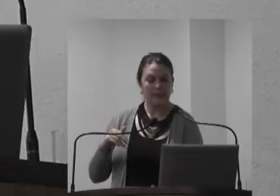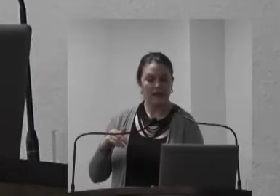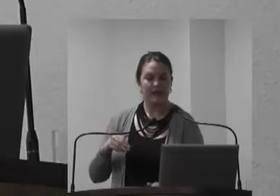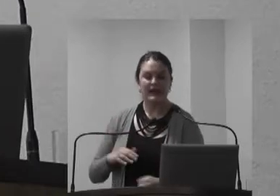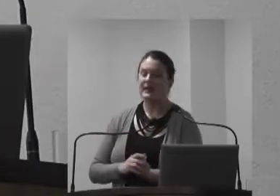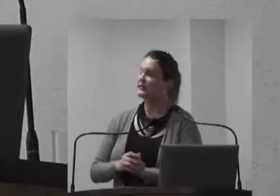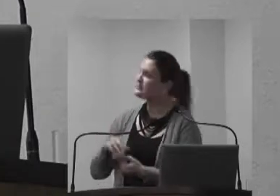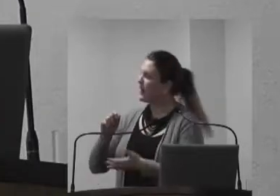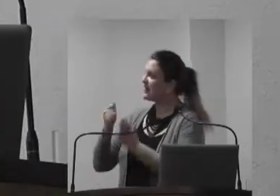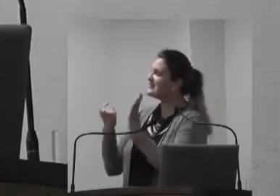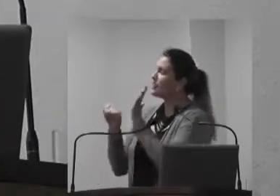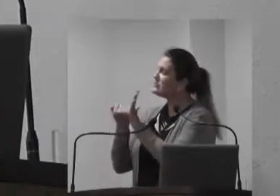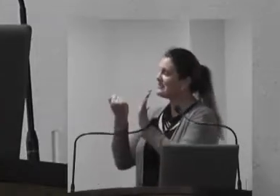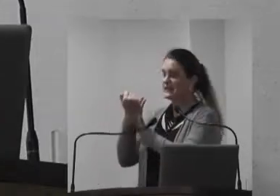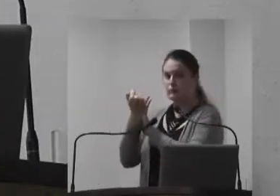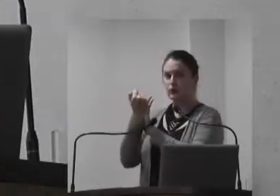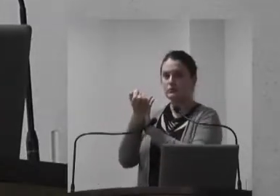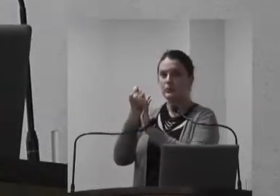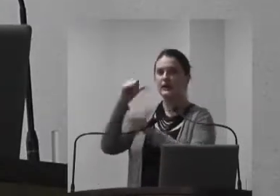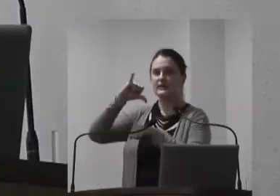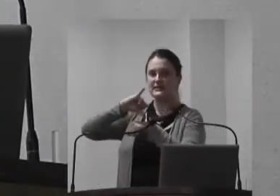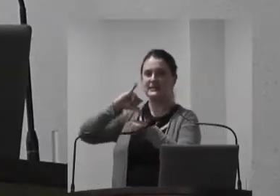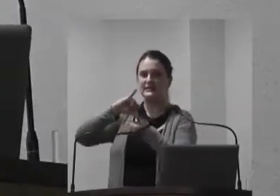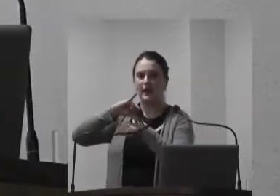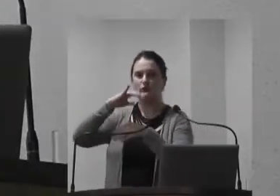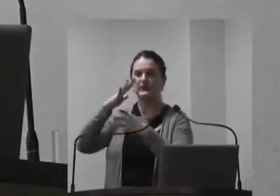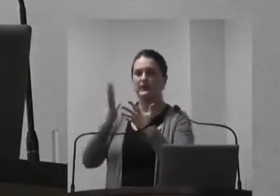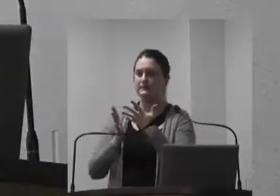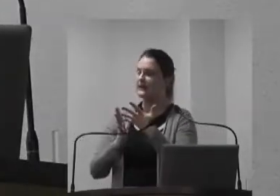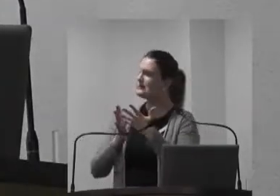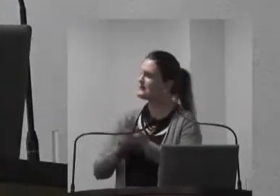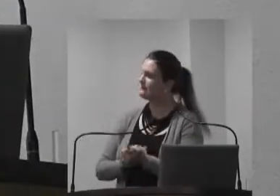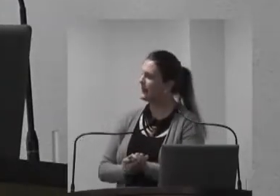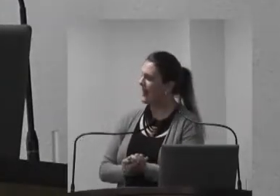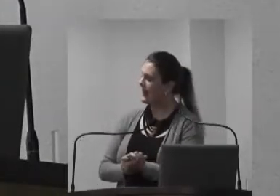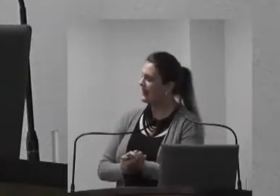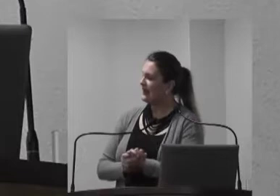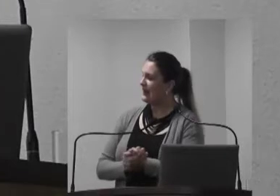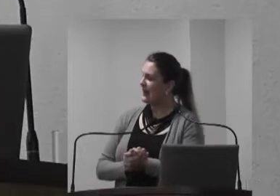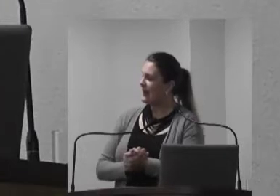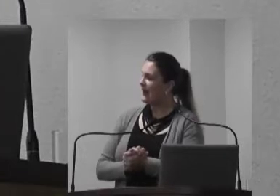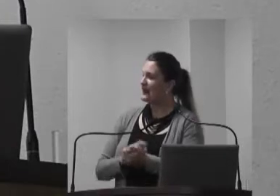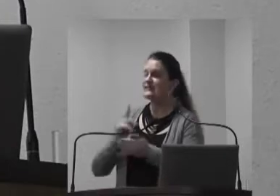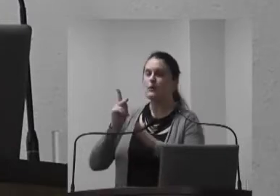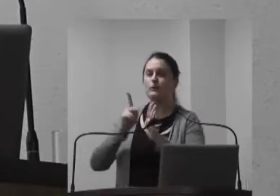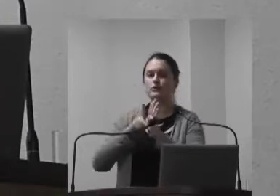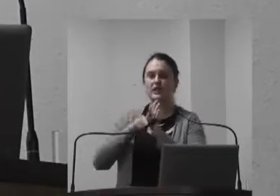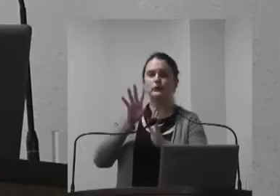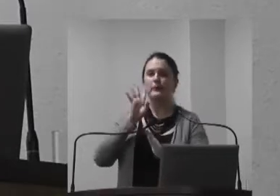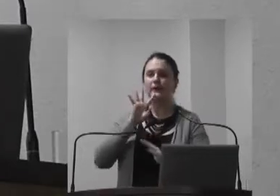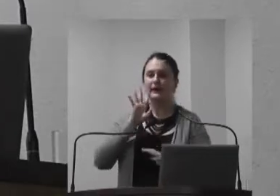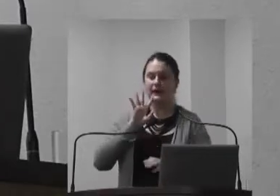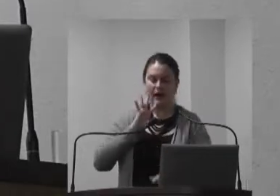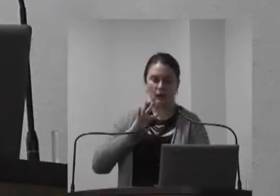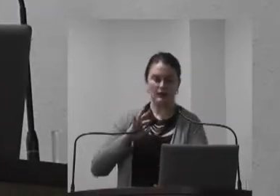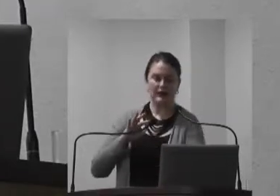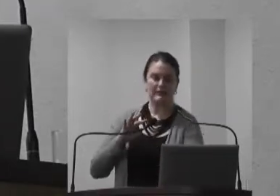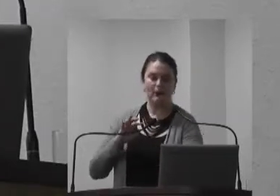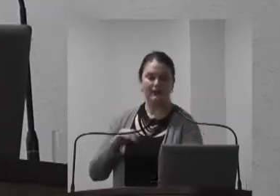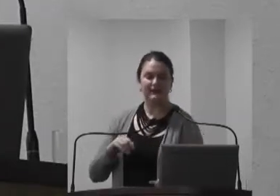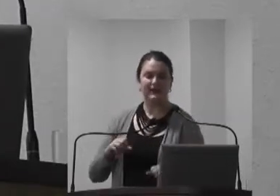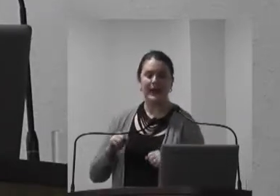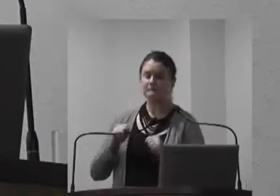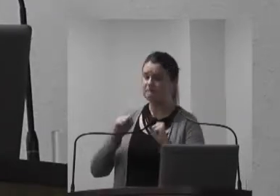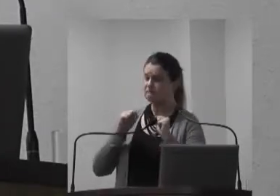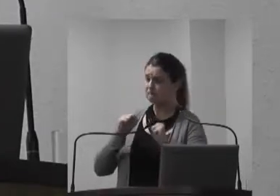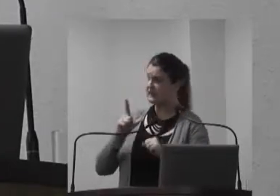né? E aí esse é o símbolo da central de Libras, tá? Esse é um projeto bem legal que